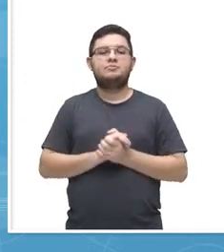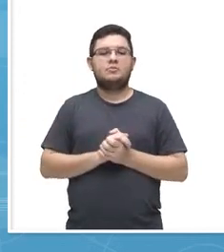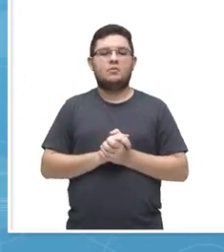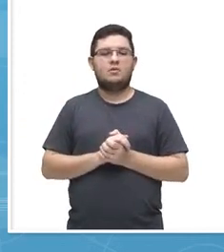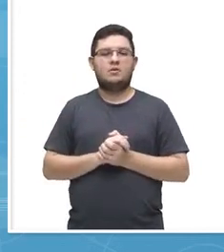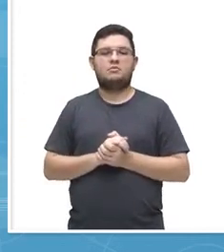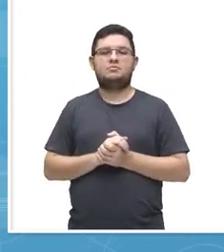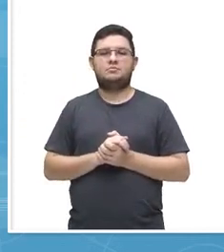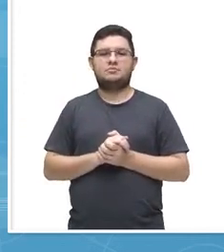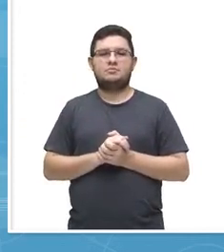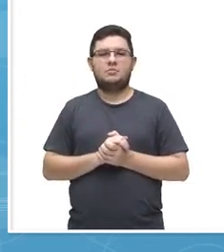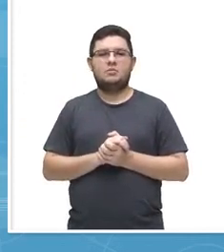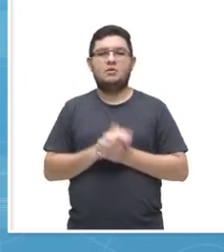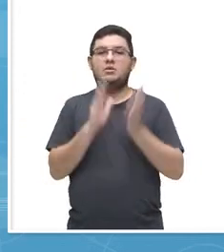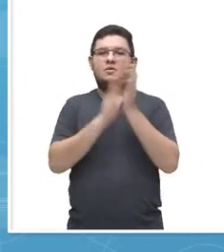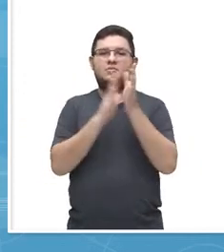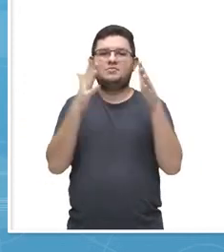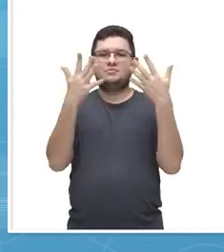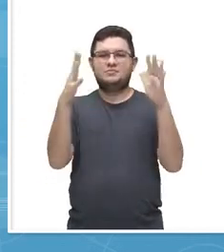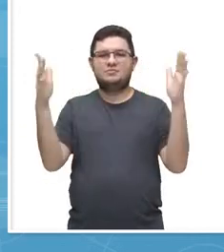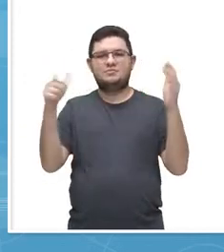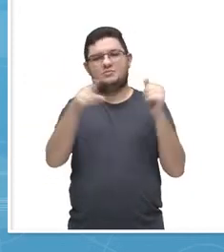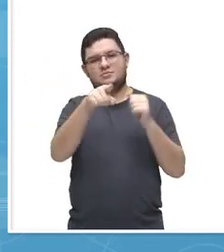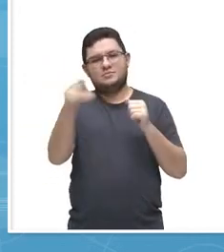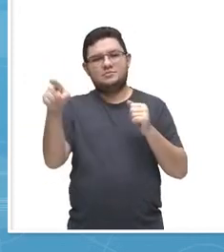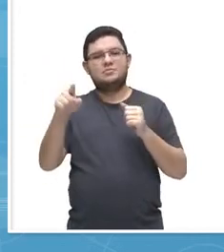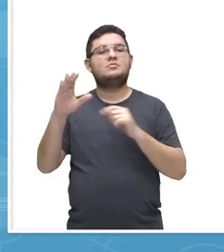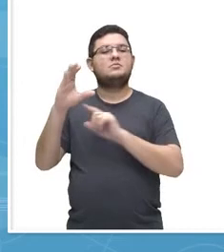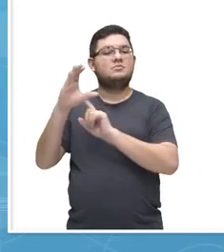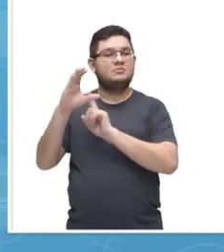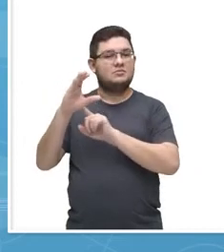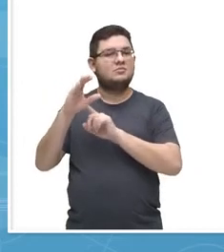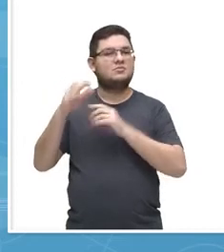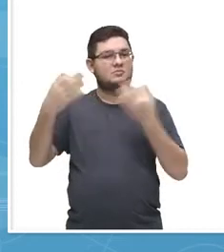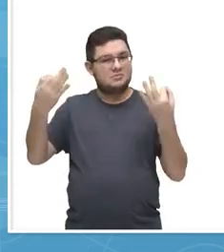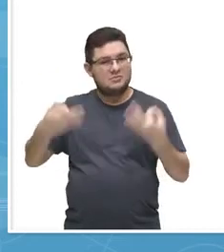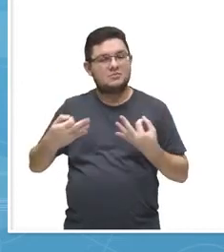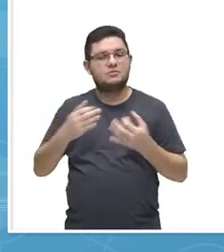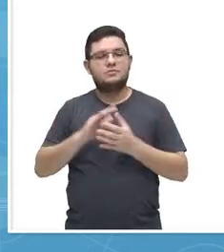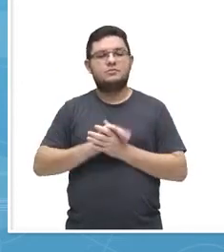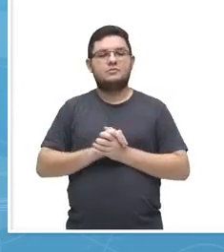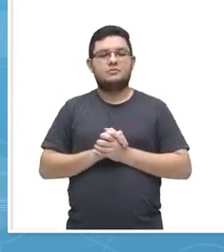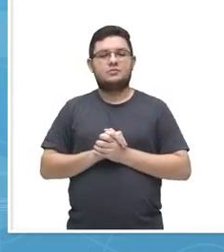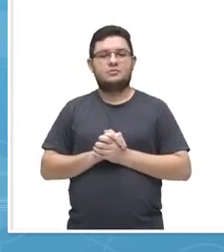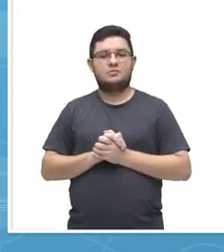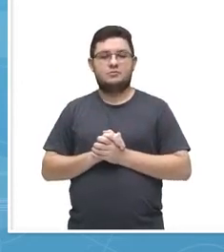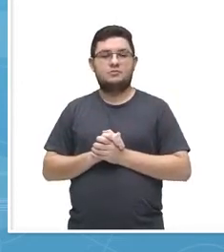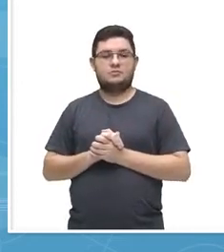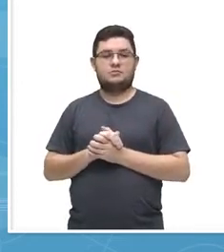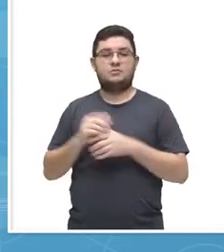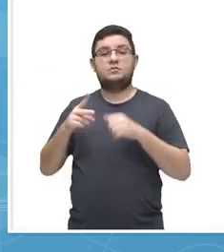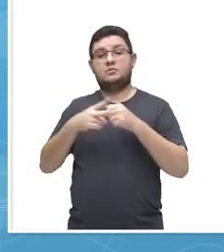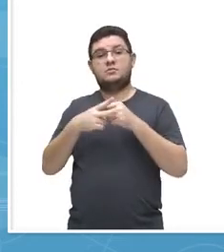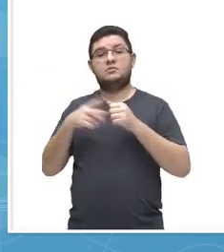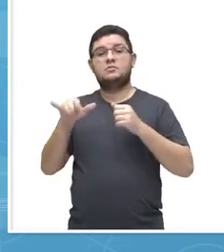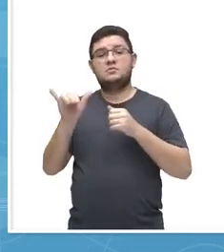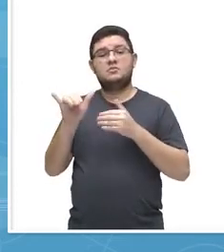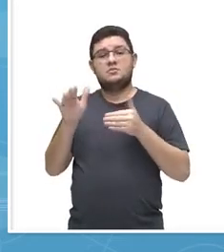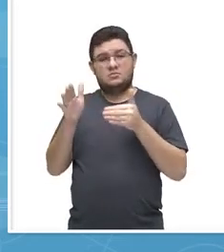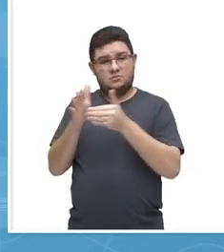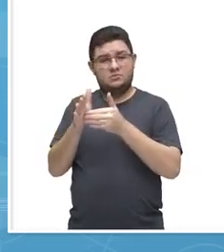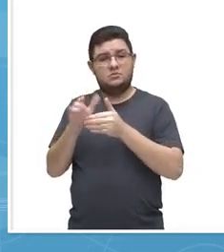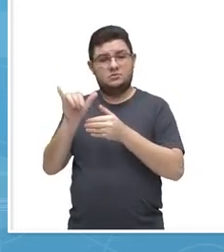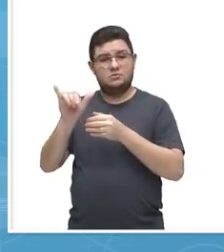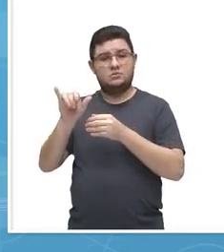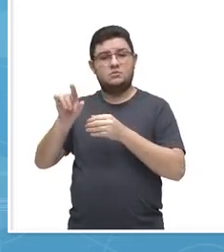Very good, congratulations, people. Letra C. Verbos terminados em Y mudam para IES. Então, como eu mostrei para